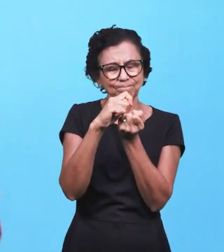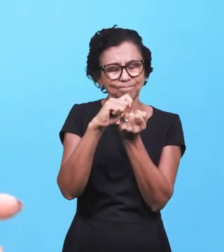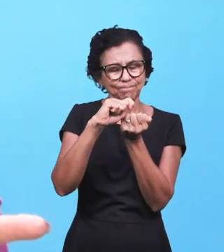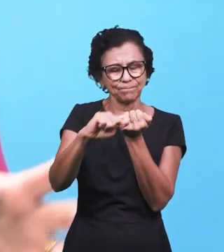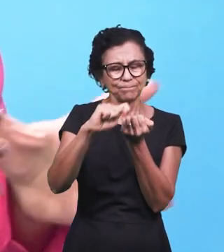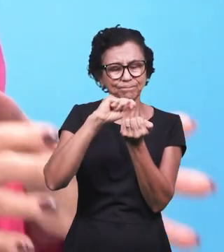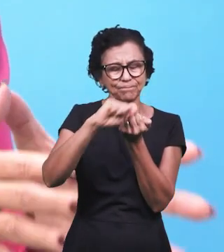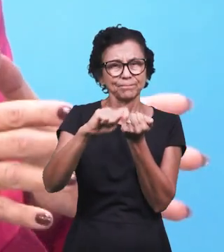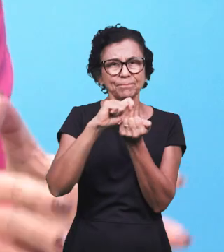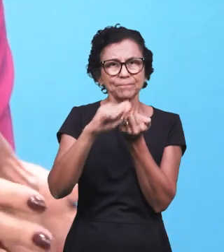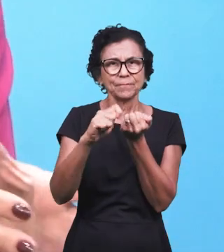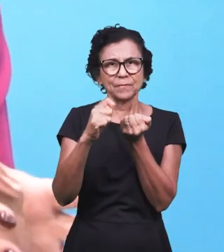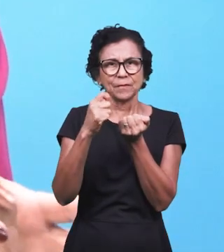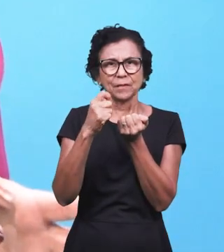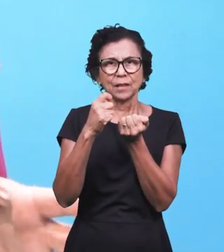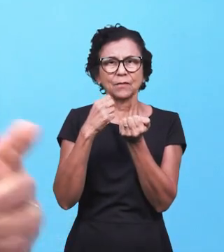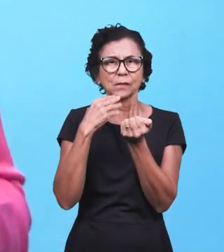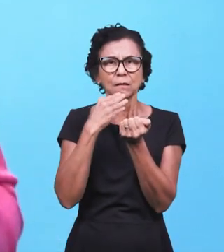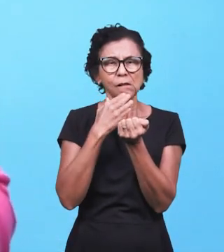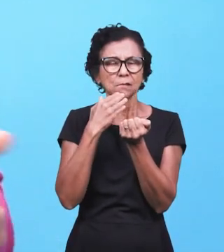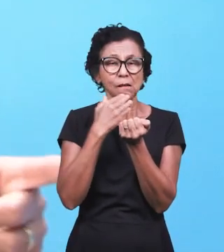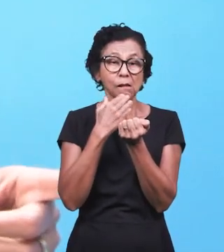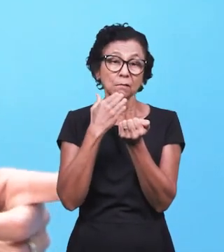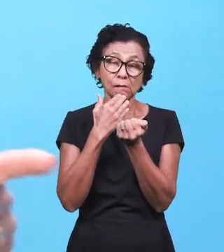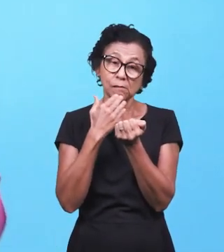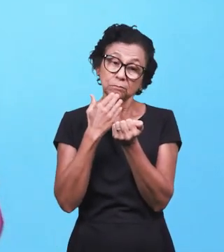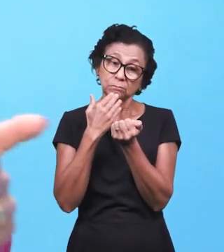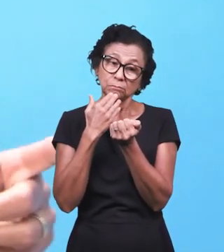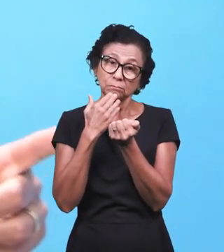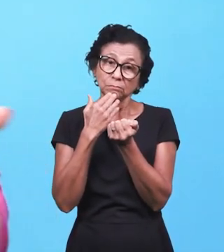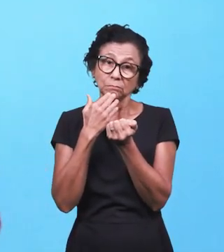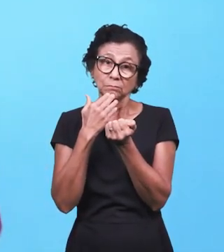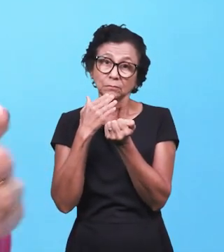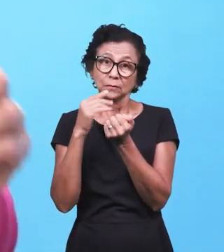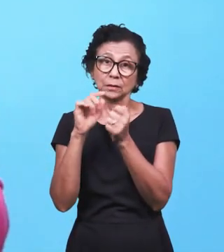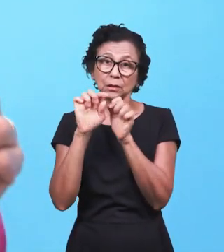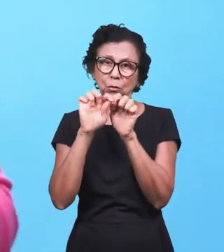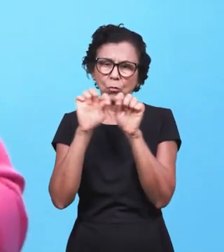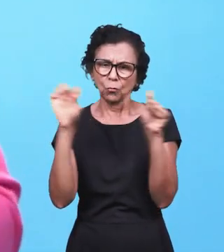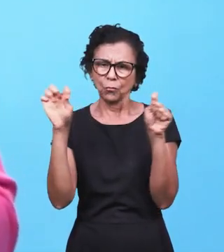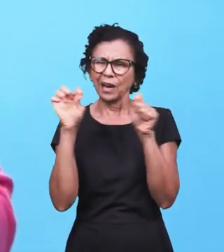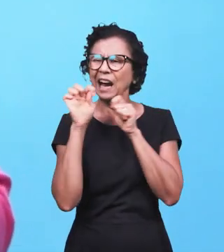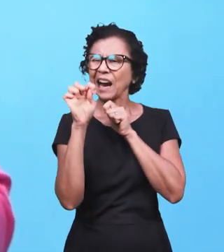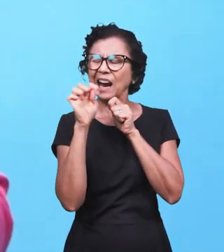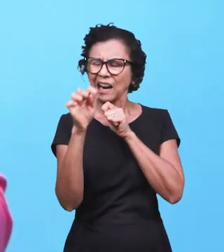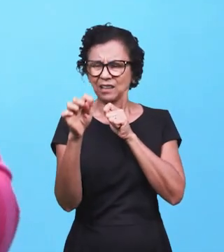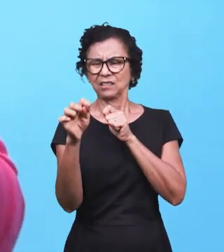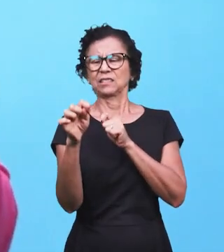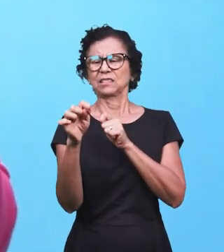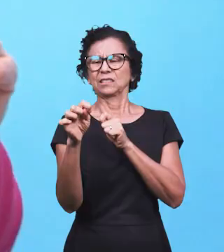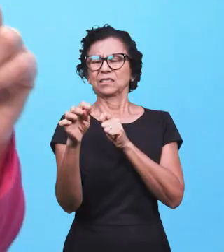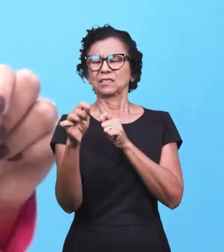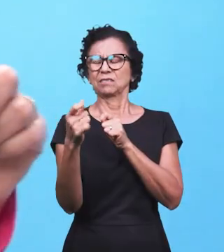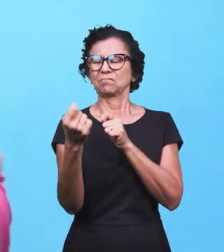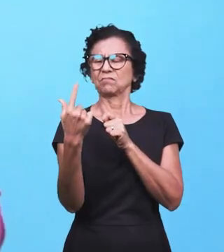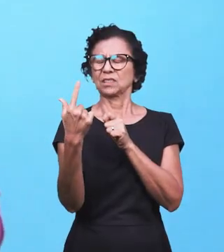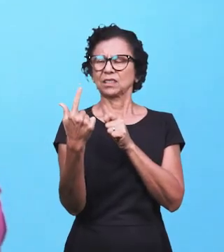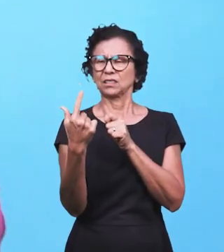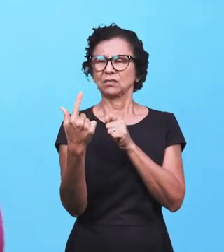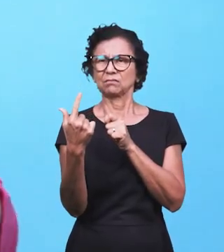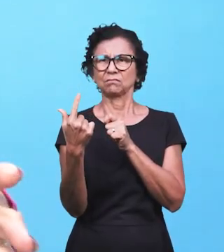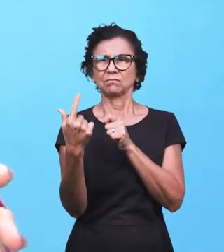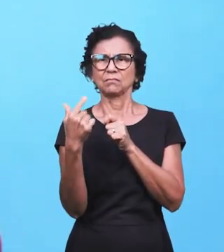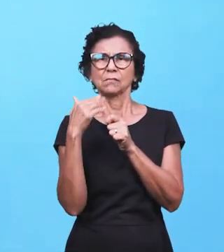Bem, o que que eu penso? Se o fio dental desfiar, pode ser o sinal também que tem alguma coisa errada, um alerta de procurar um dentista, porque o normal não é